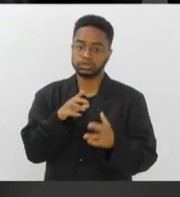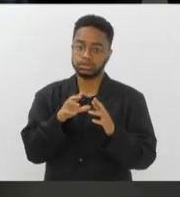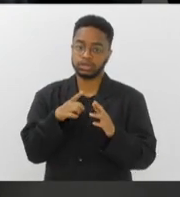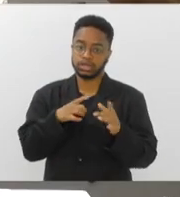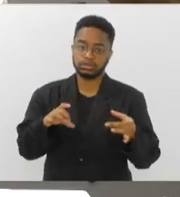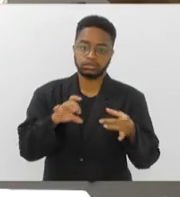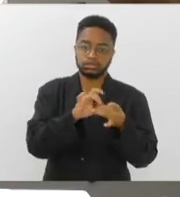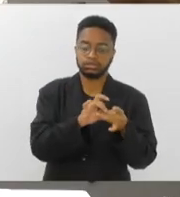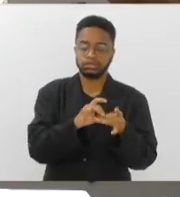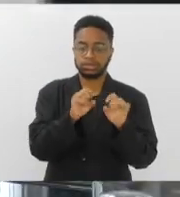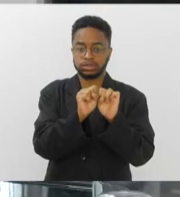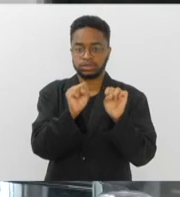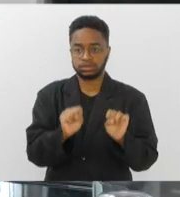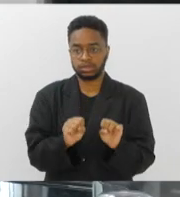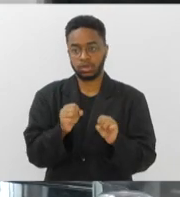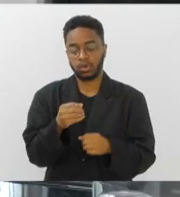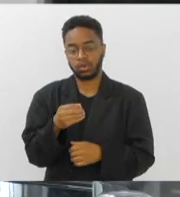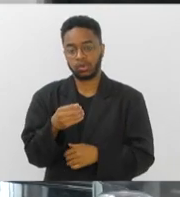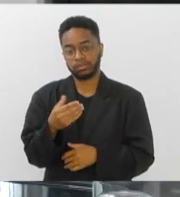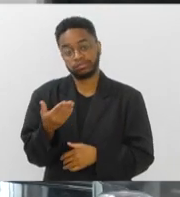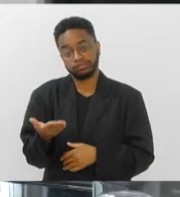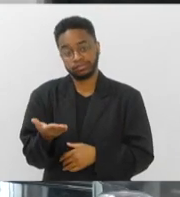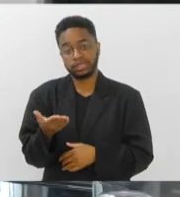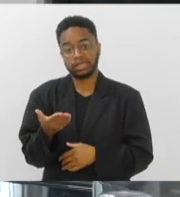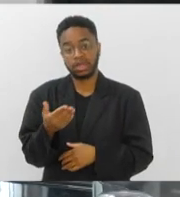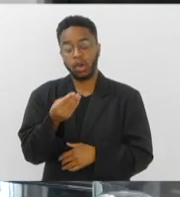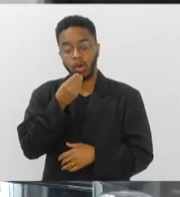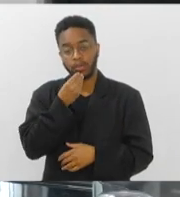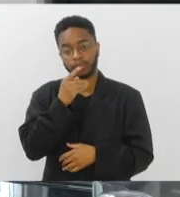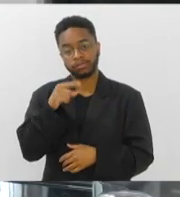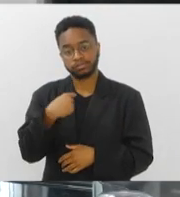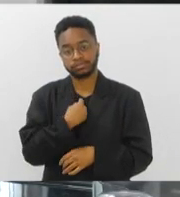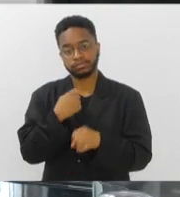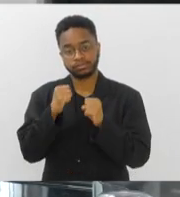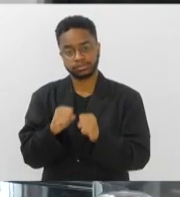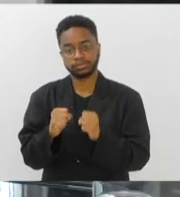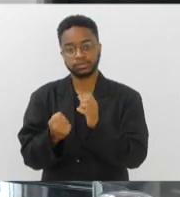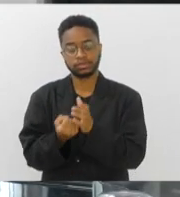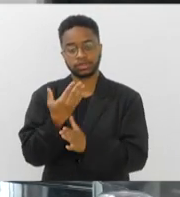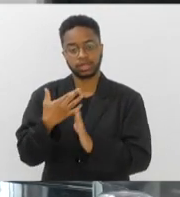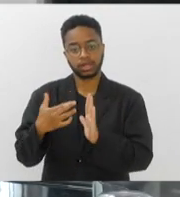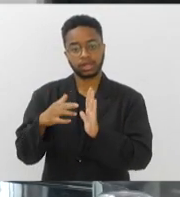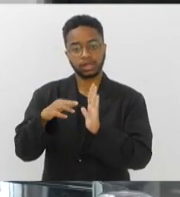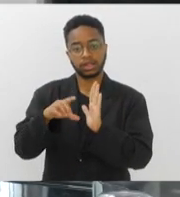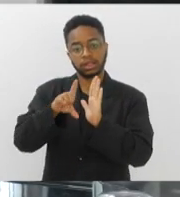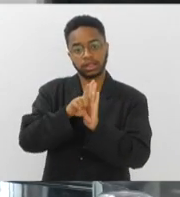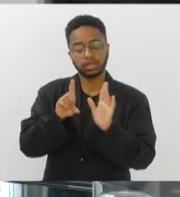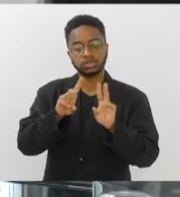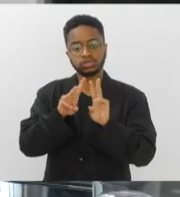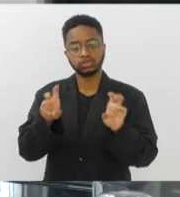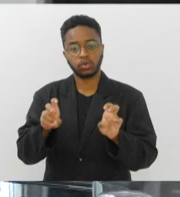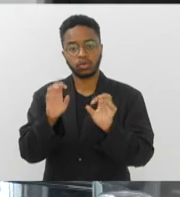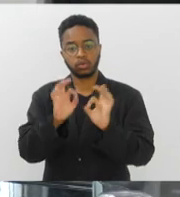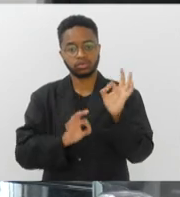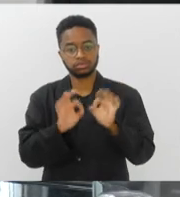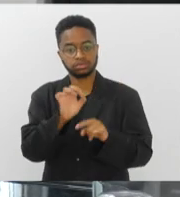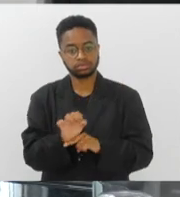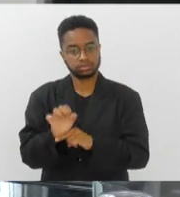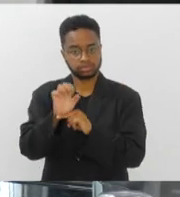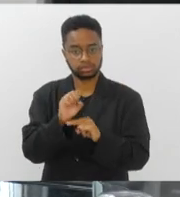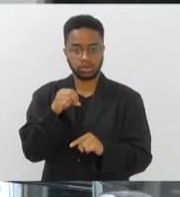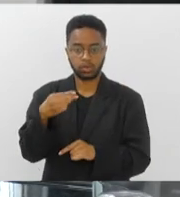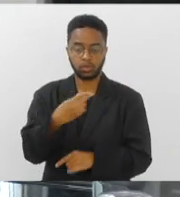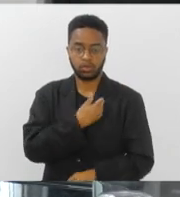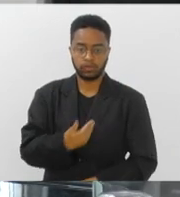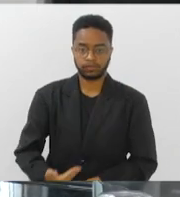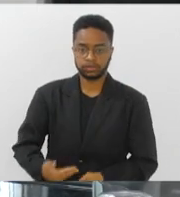sistema. Se me permite uma parte, óbvio que a gente podemos legislar sobre o sistema estadual ou a organização estadual, né, no âmbito de governo